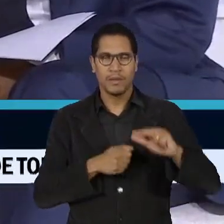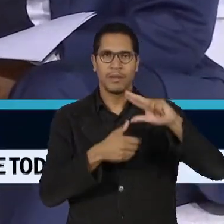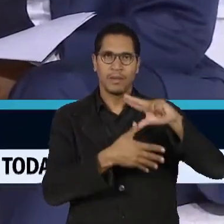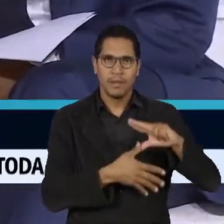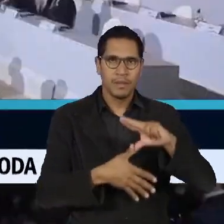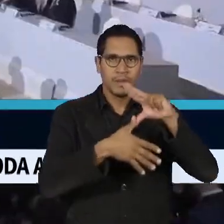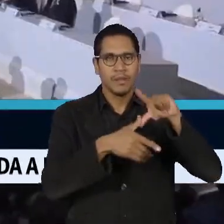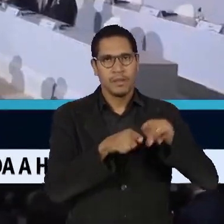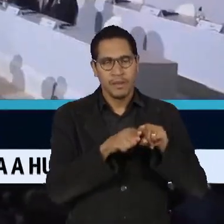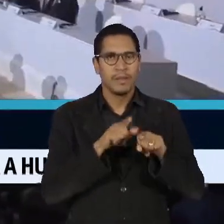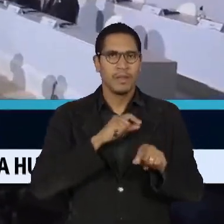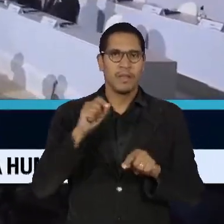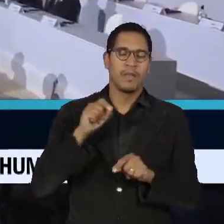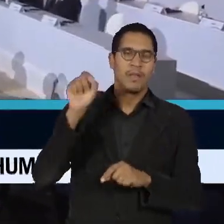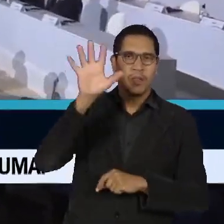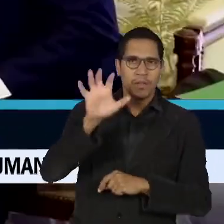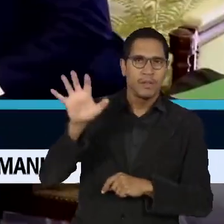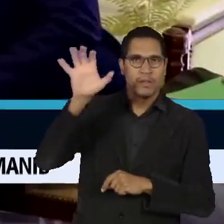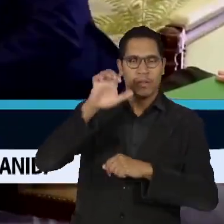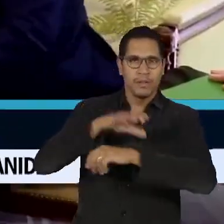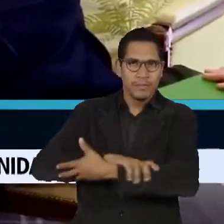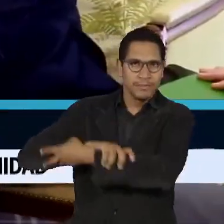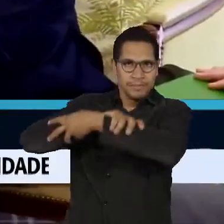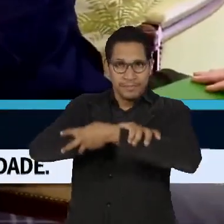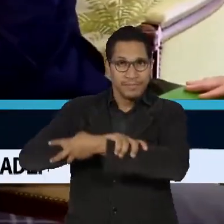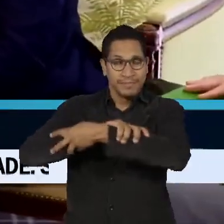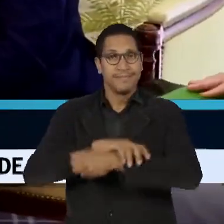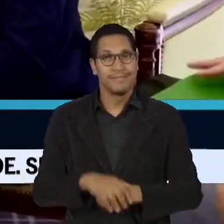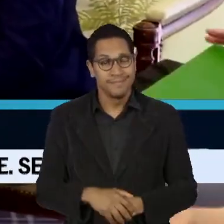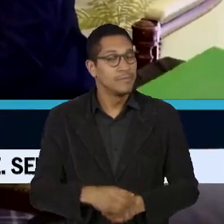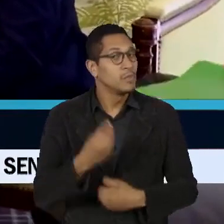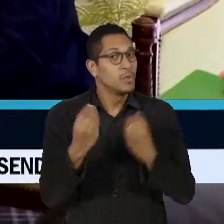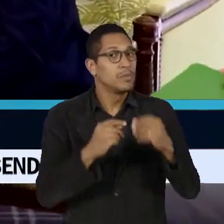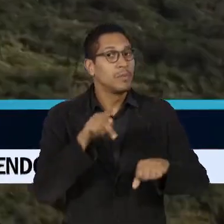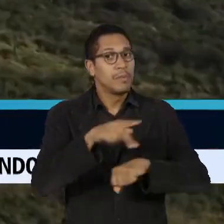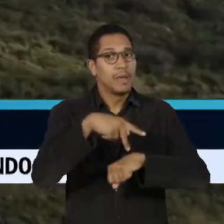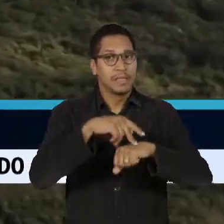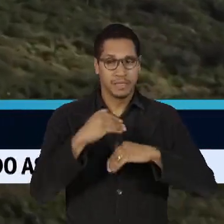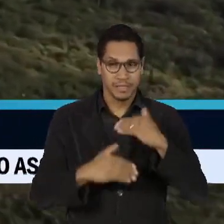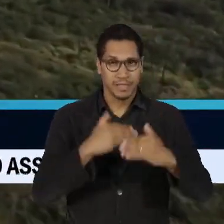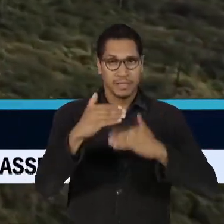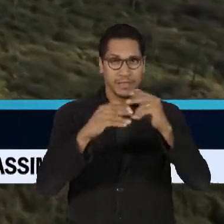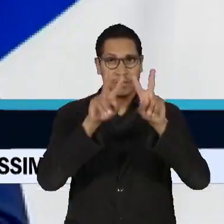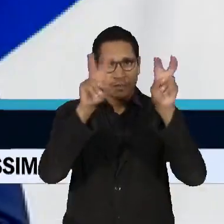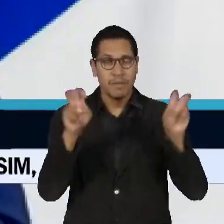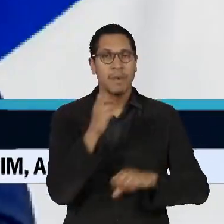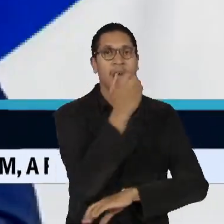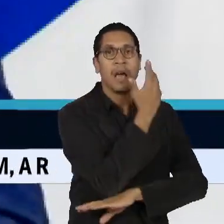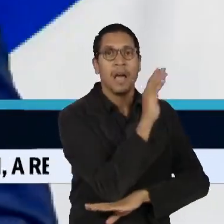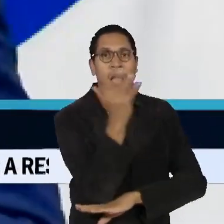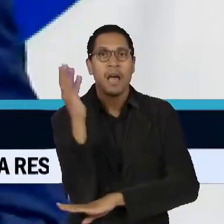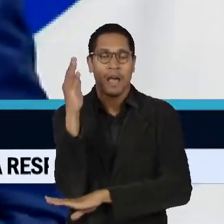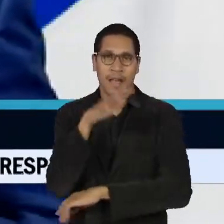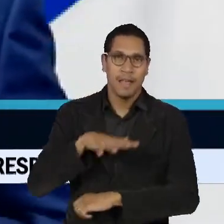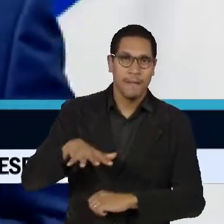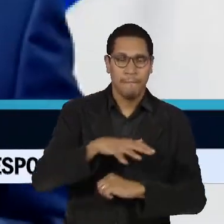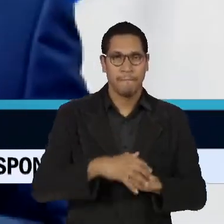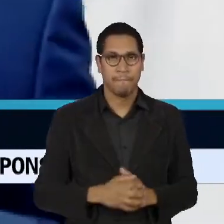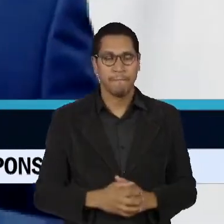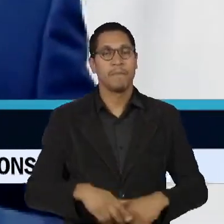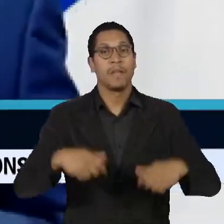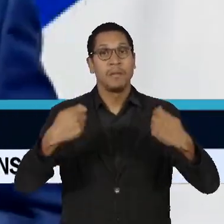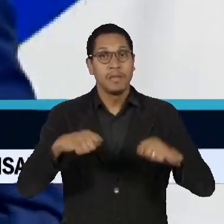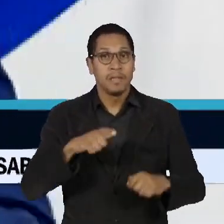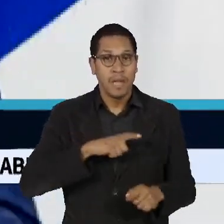Europeia mas também a posição dos países desenvolvidos sobre os aspectos ambientais tem uma governança